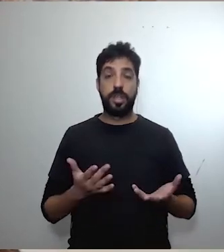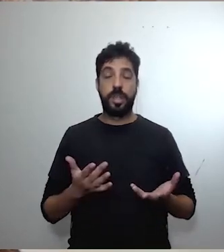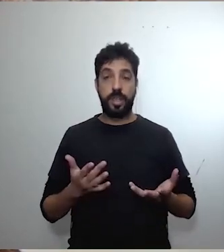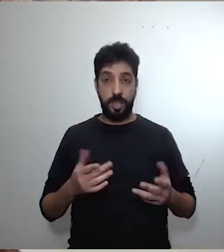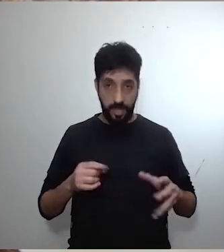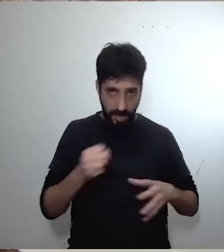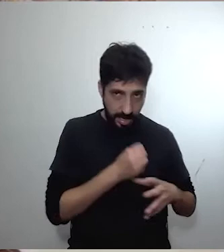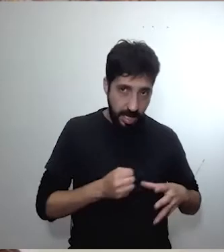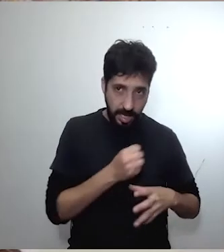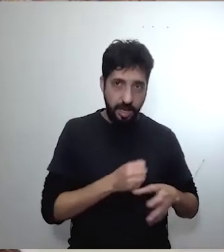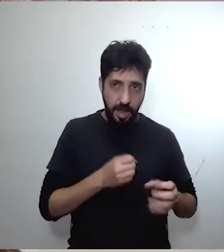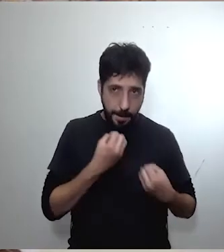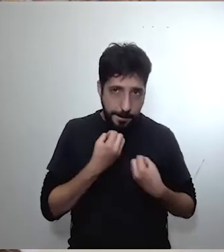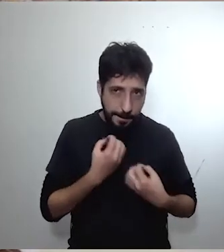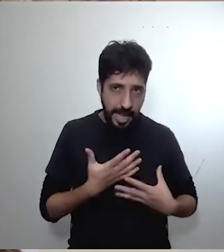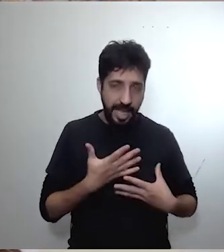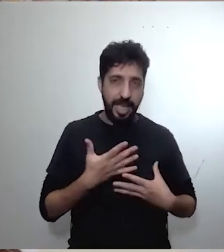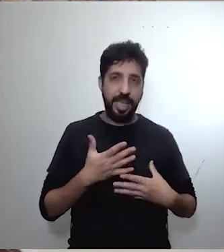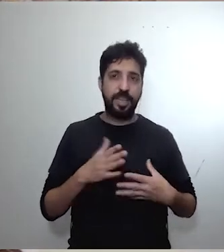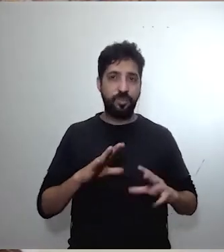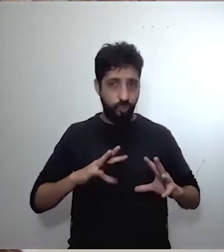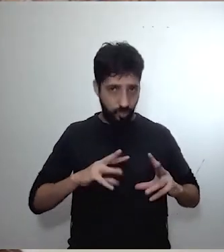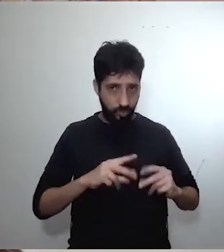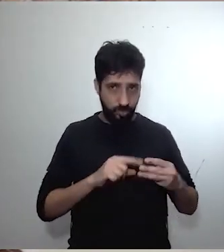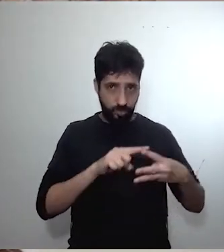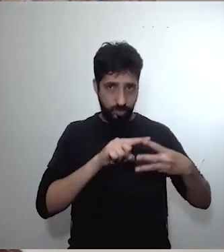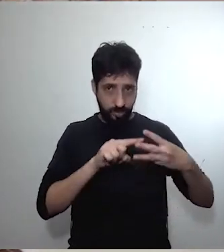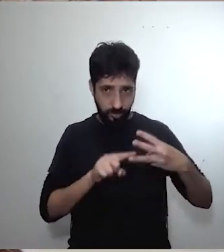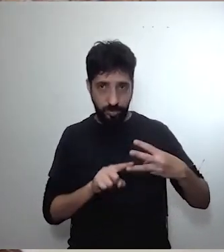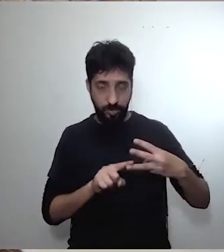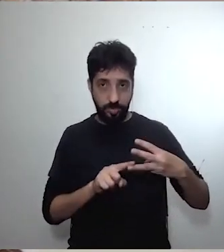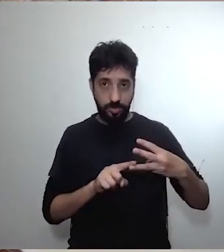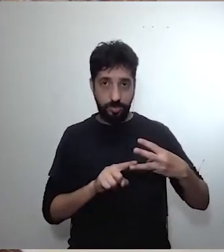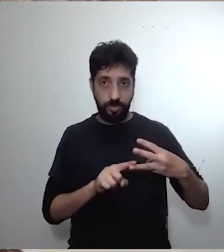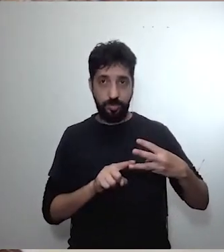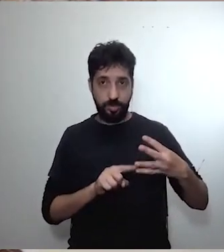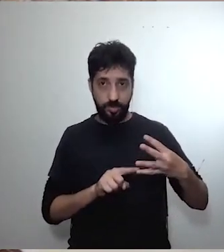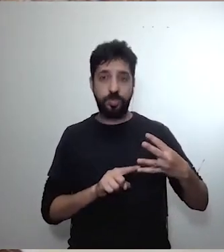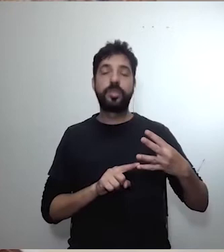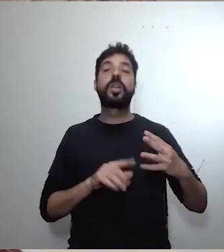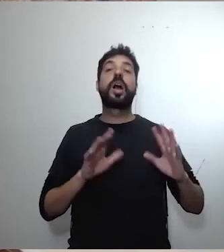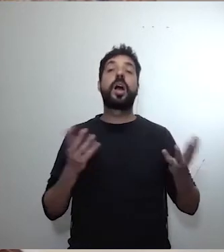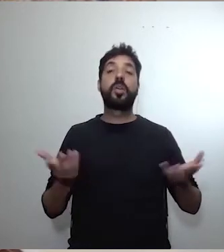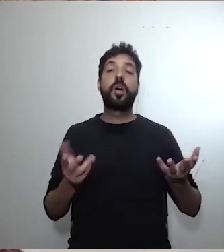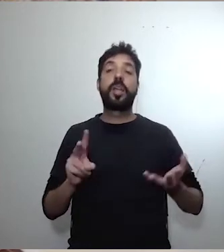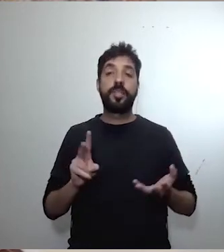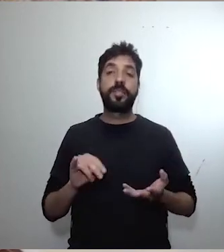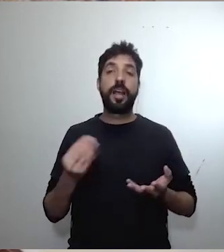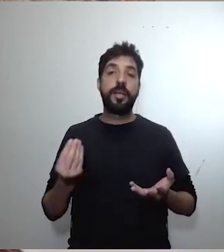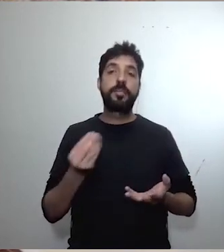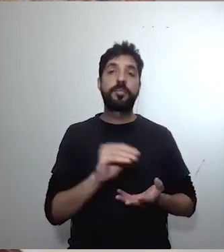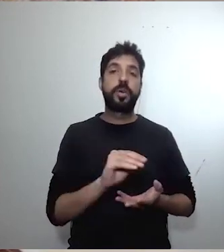Então, depois de incorporar bem a manteiga, os ovos e o açúcar e o creme de leite, a gente